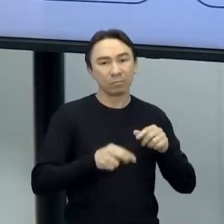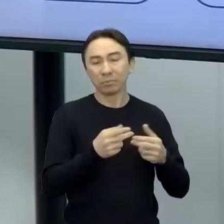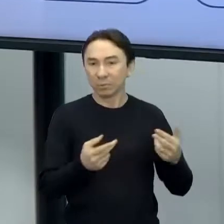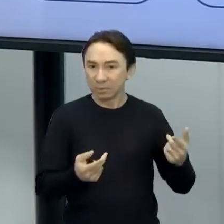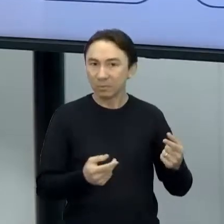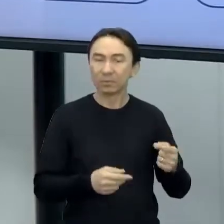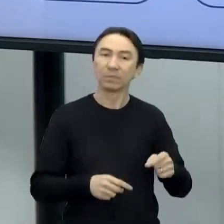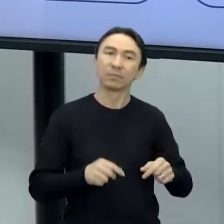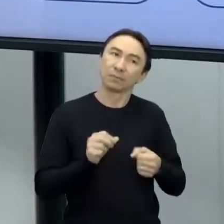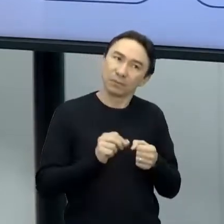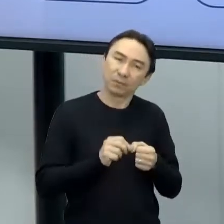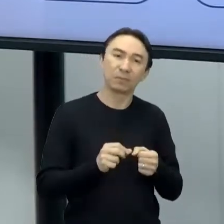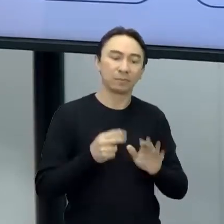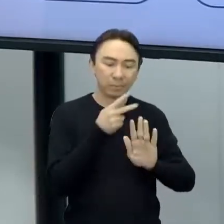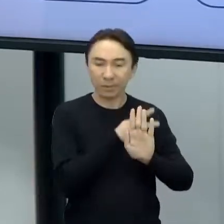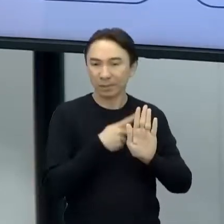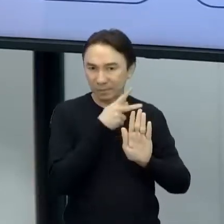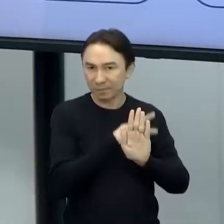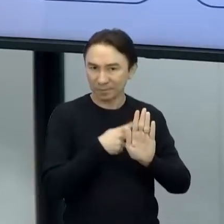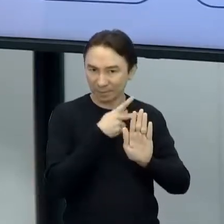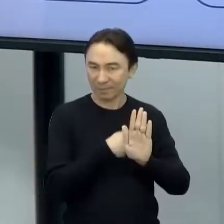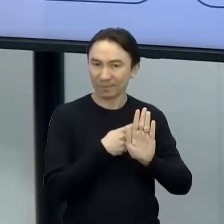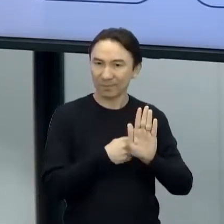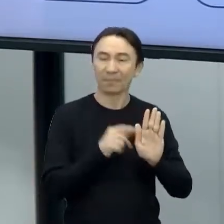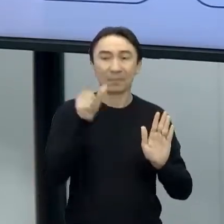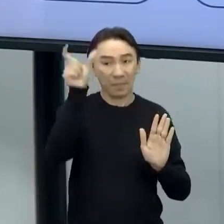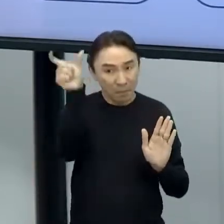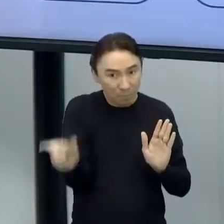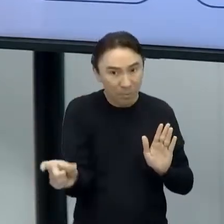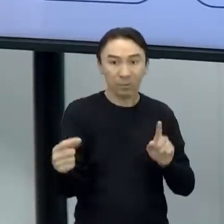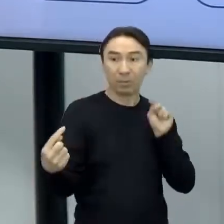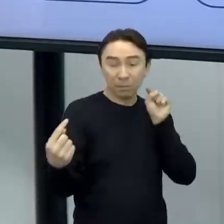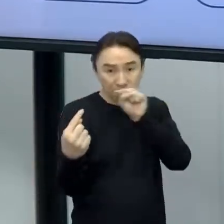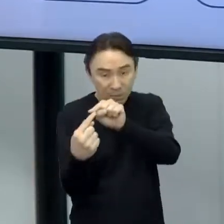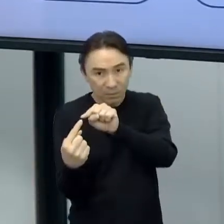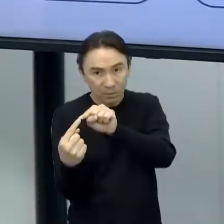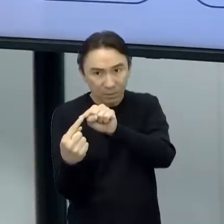centralizado, individualizado, de maneira que eu atinja